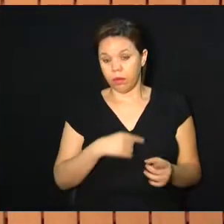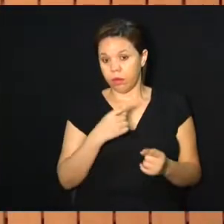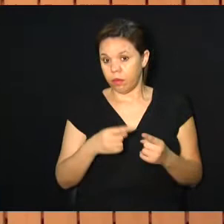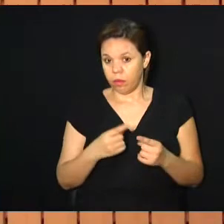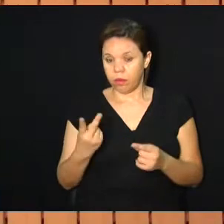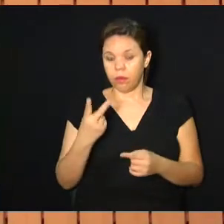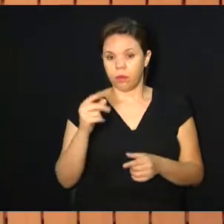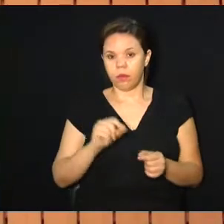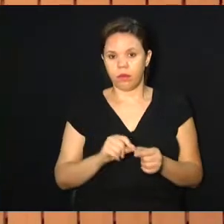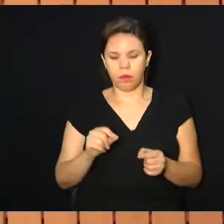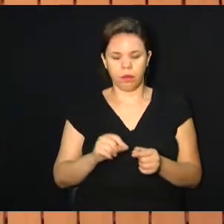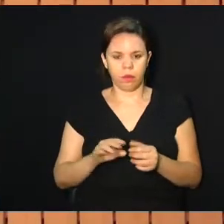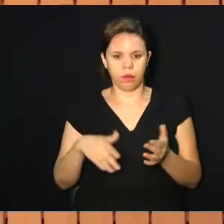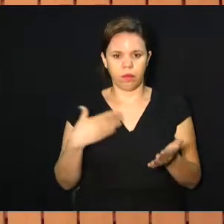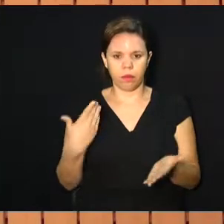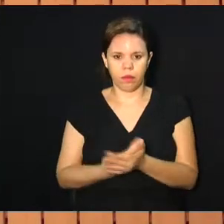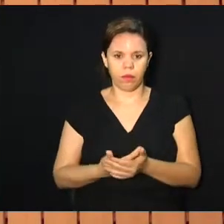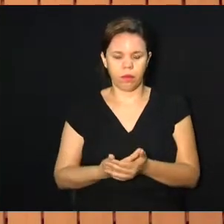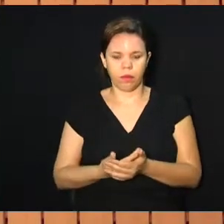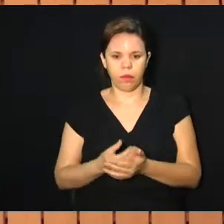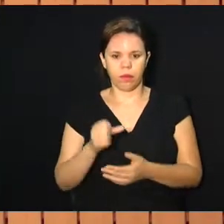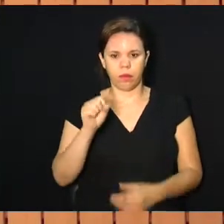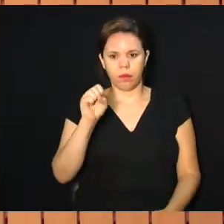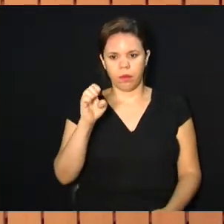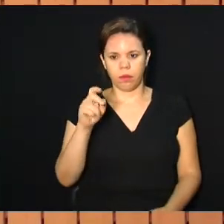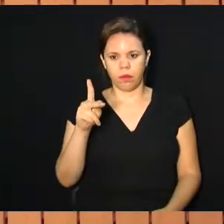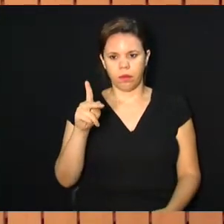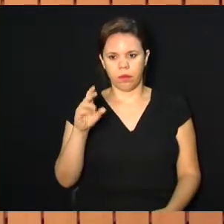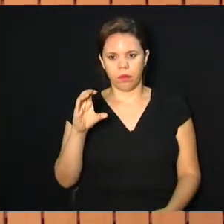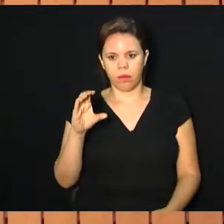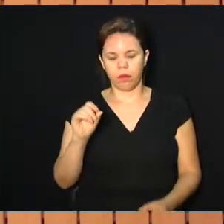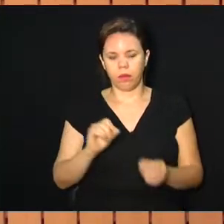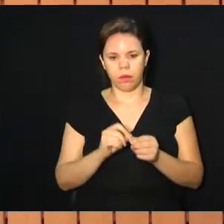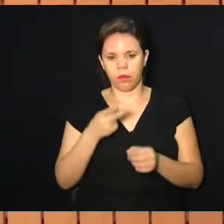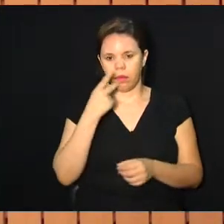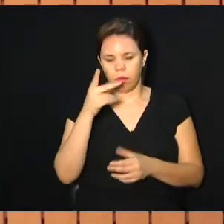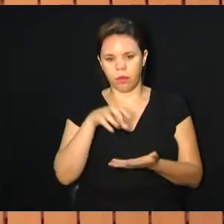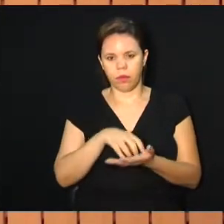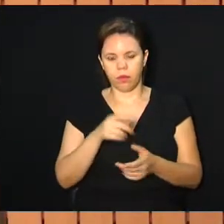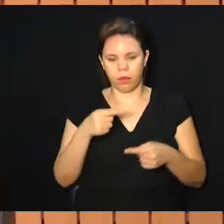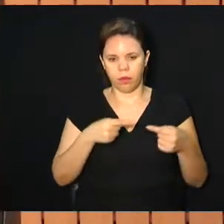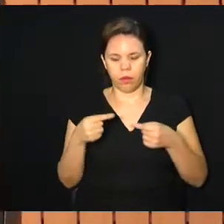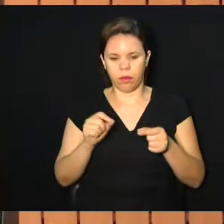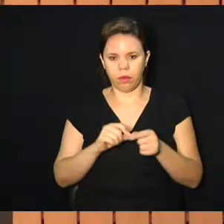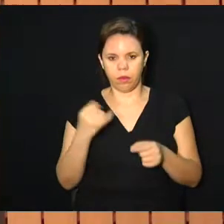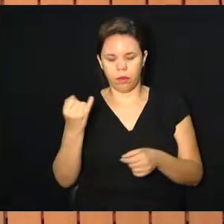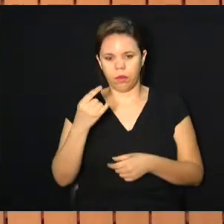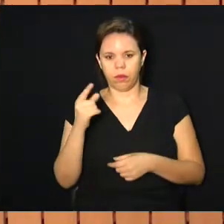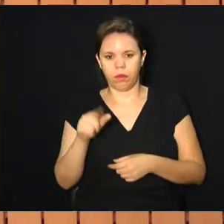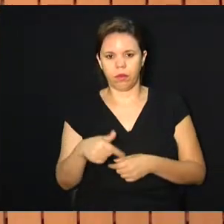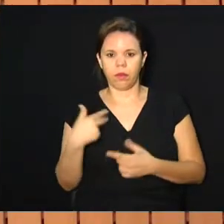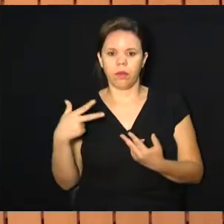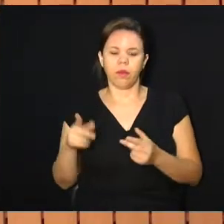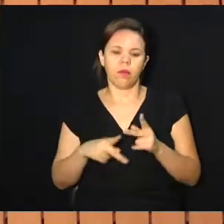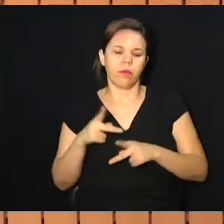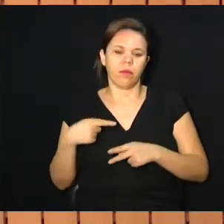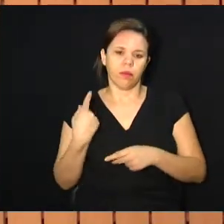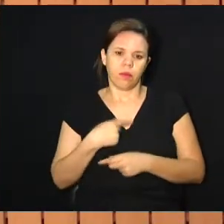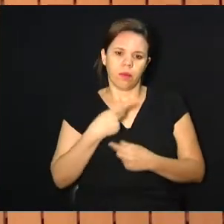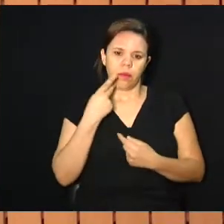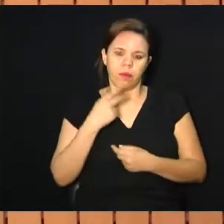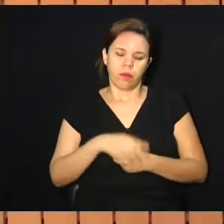custos, e aí até o CEPRAC, né, o órgão de competitividade, falou que é importante, e é uma coisa que outros especialistas nos falaram